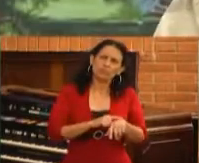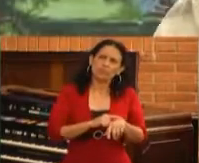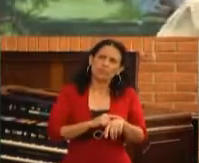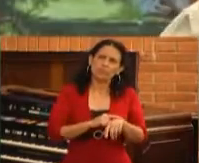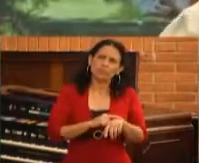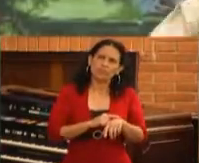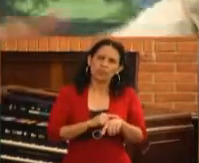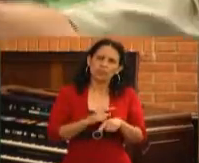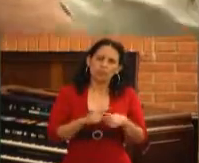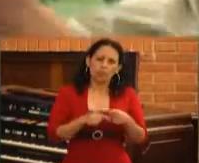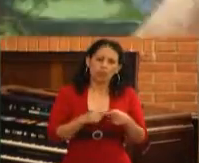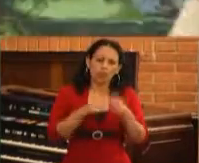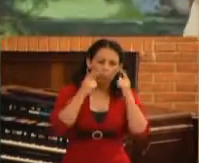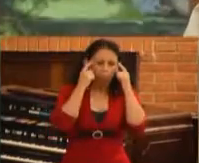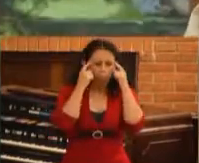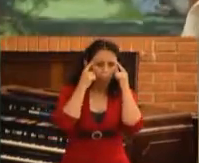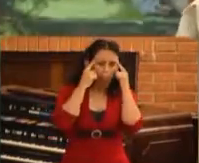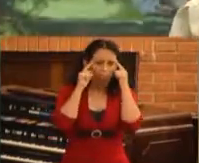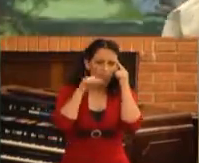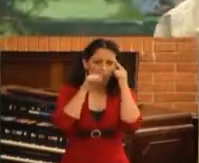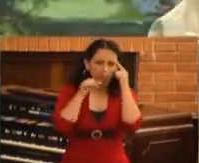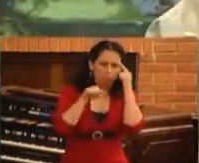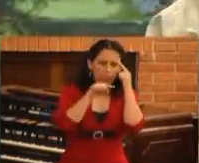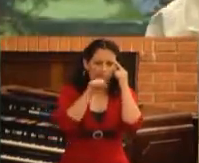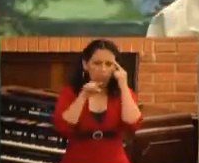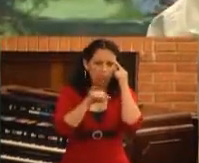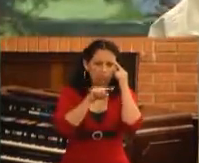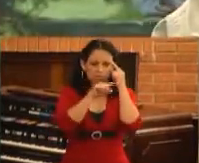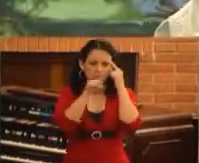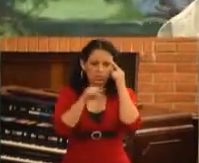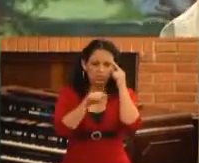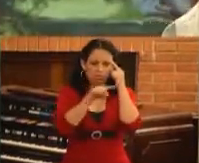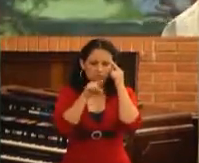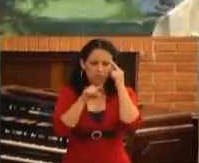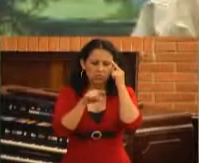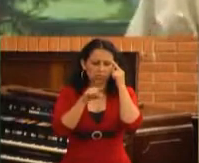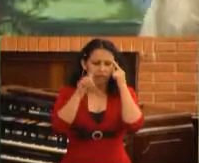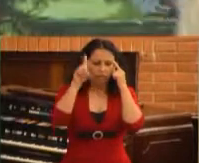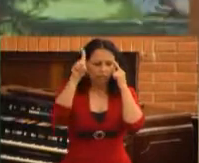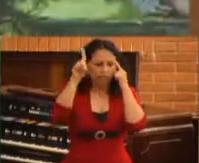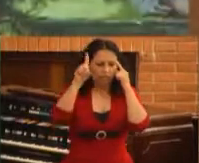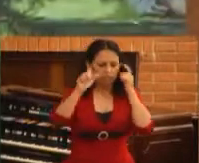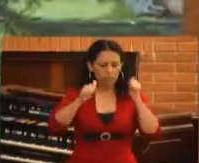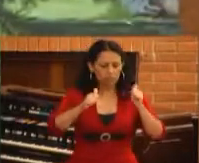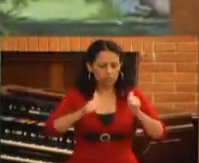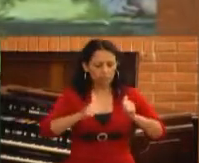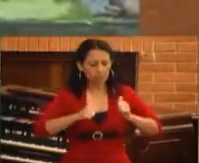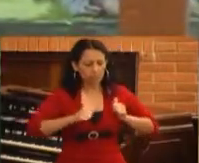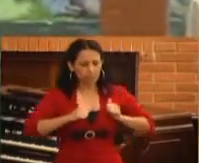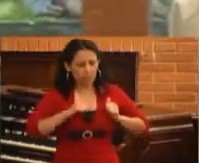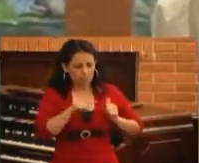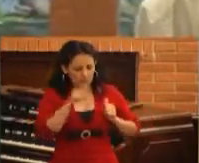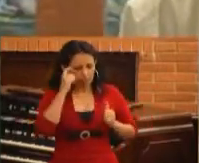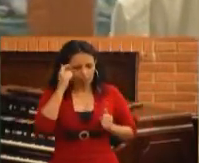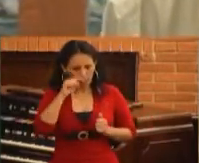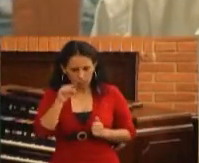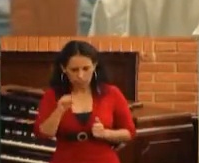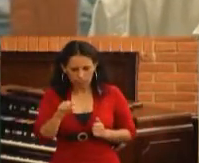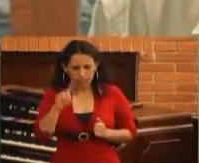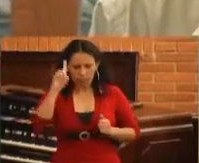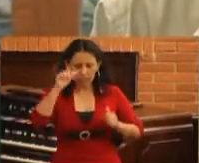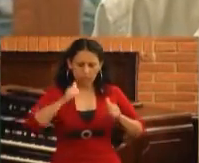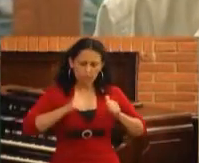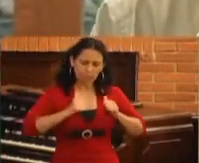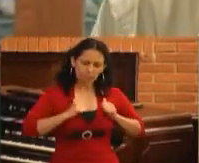estava em estertores de parto em Colossenses capítulo 2, versos de 1 a 3. Ele estava lá sofrendo com o pessoal